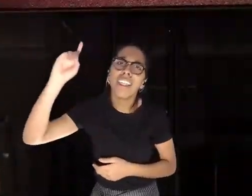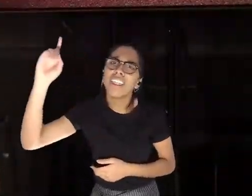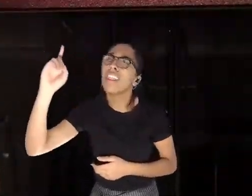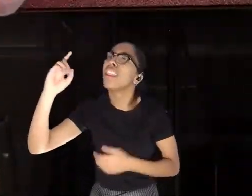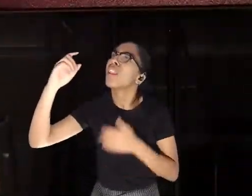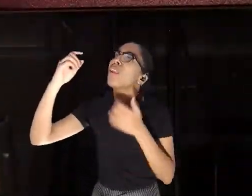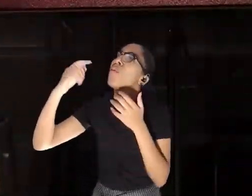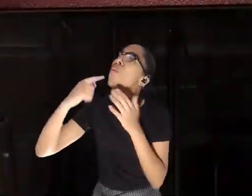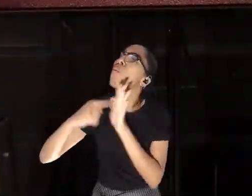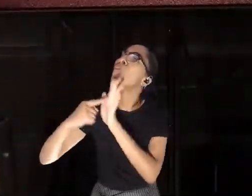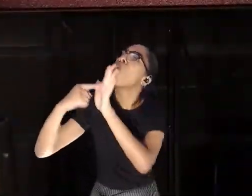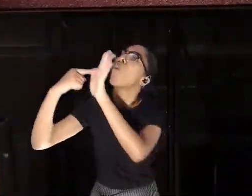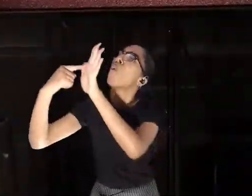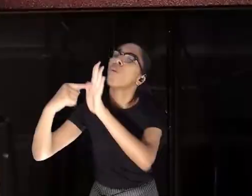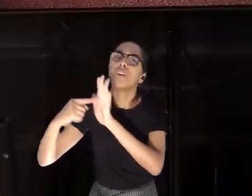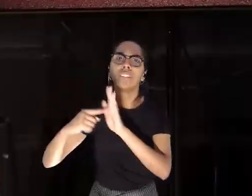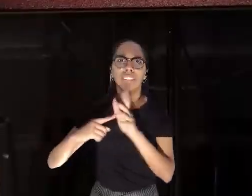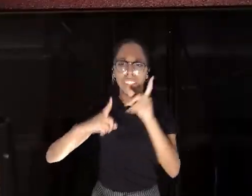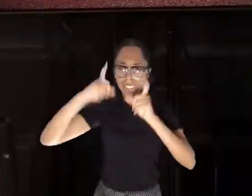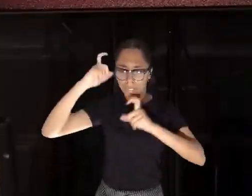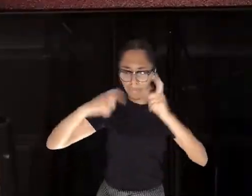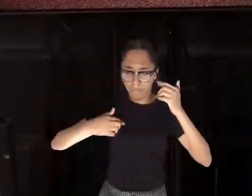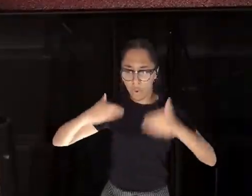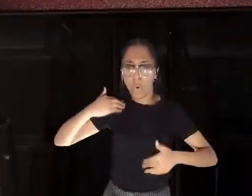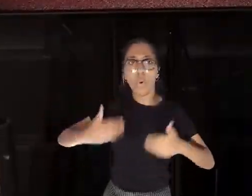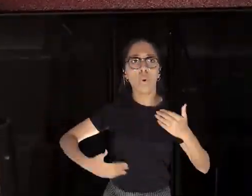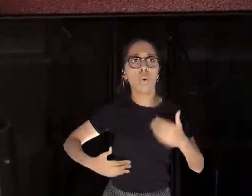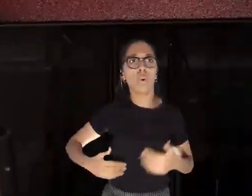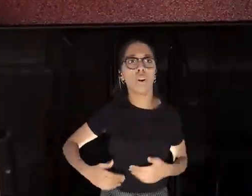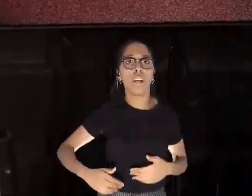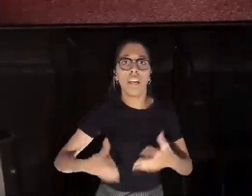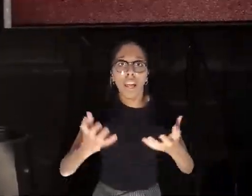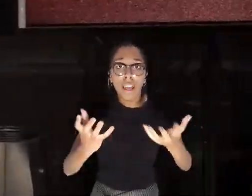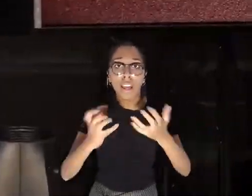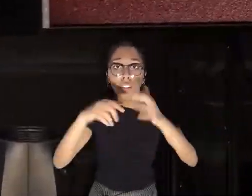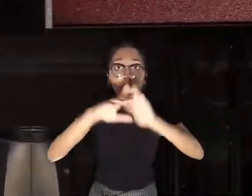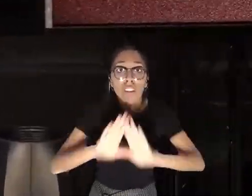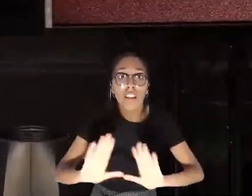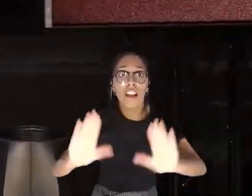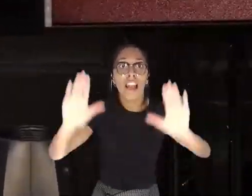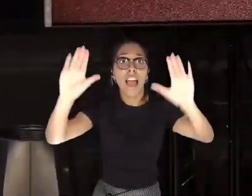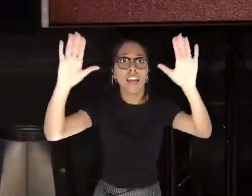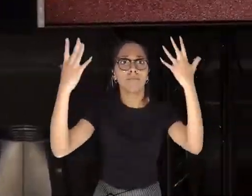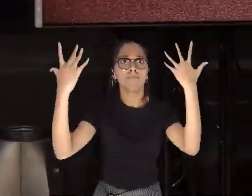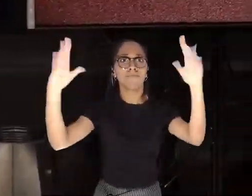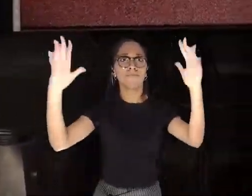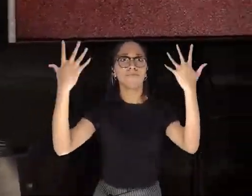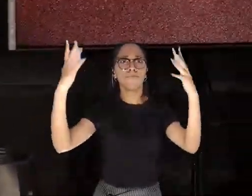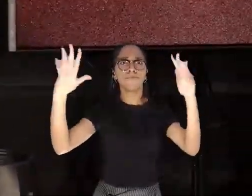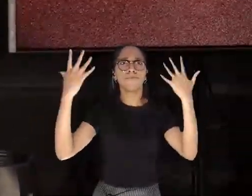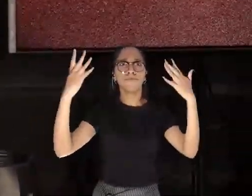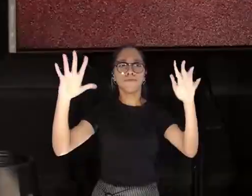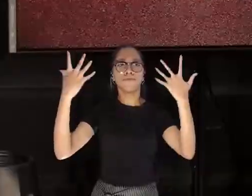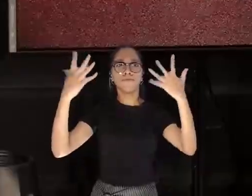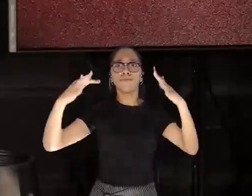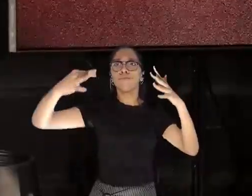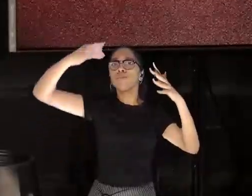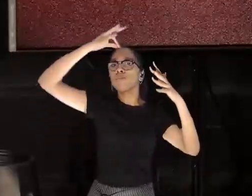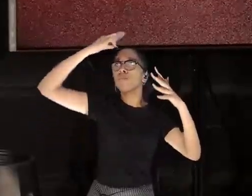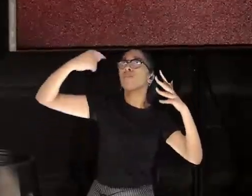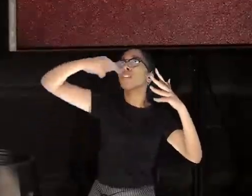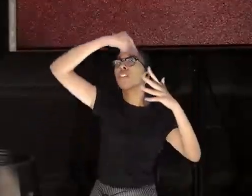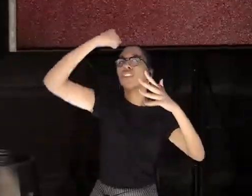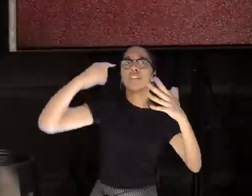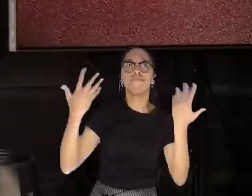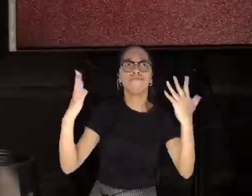levante. Eu quero que você levante suas duas mãos e que você aplauda a presença do Espírito Santo, aquele que fortalece você na